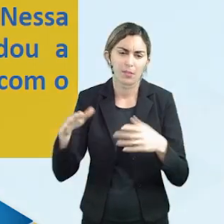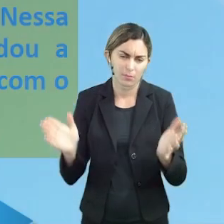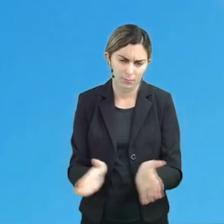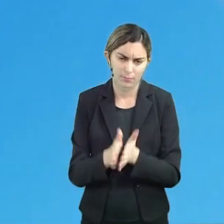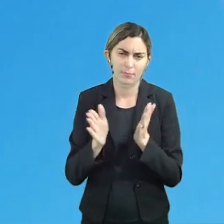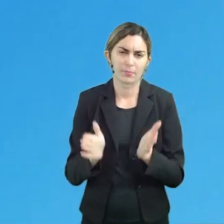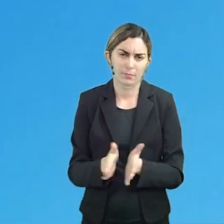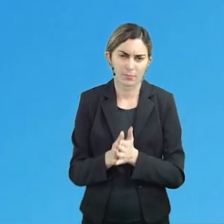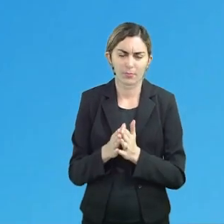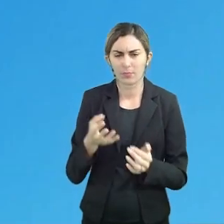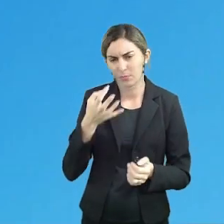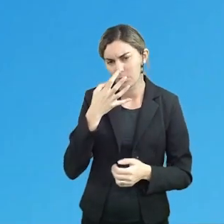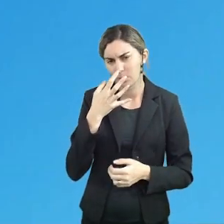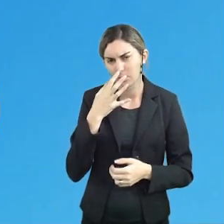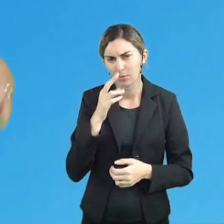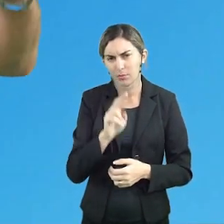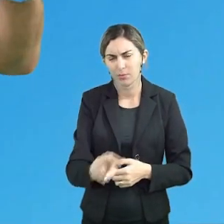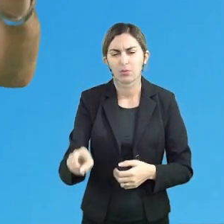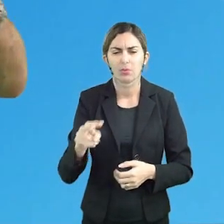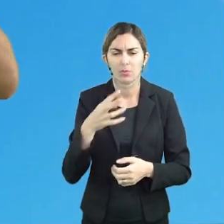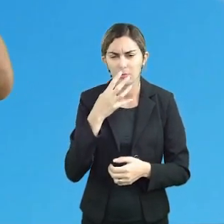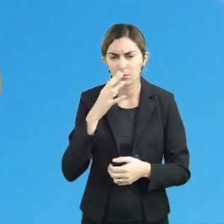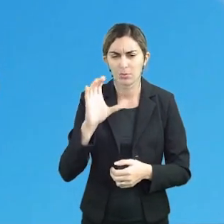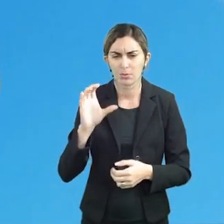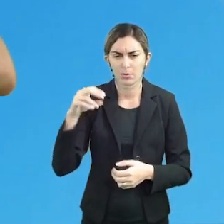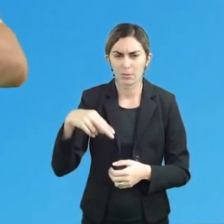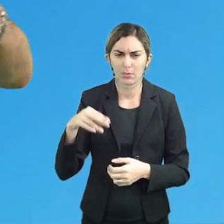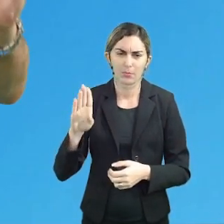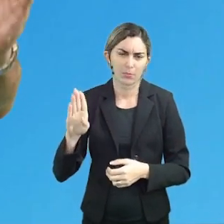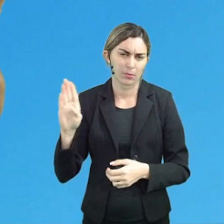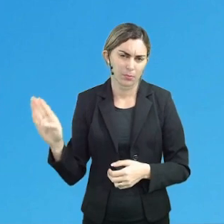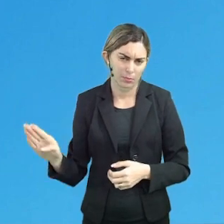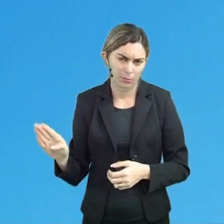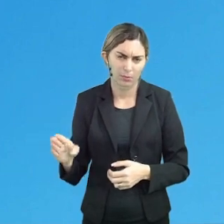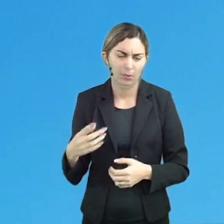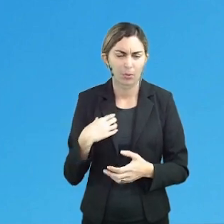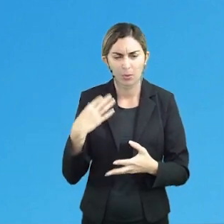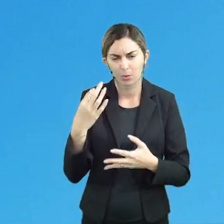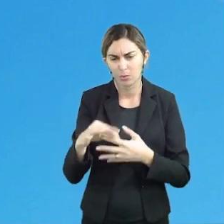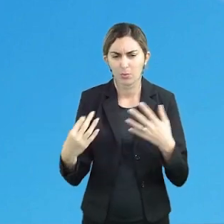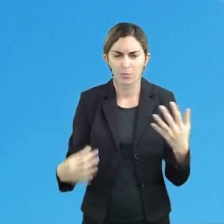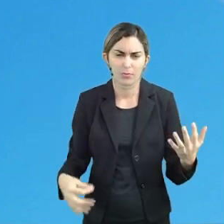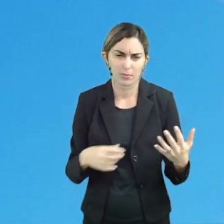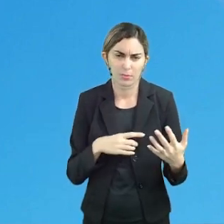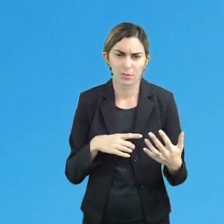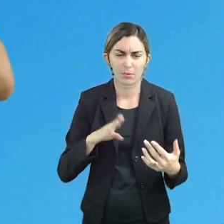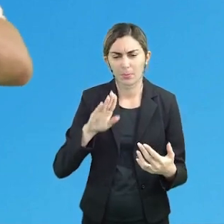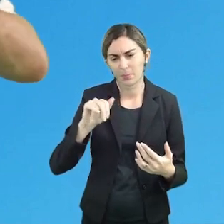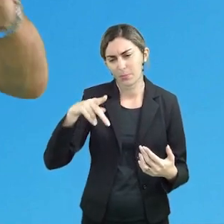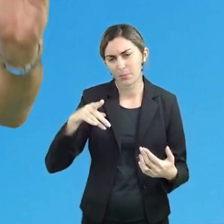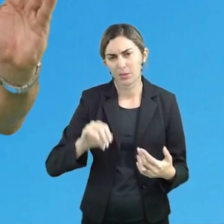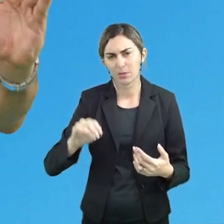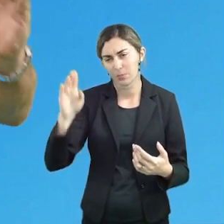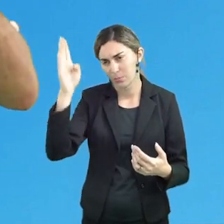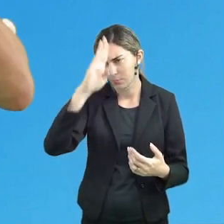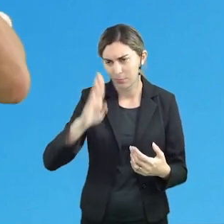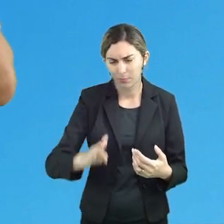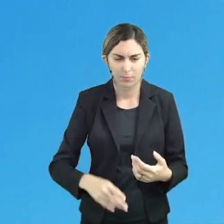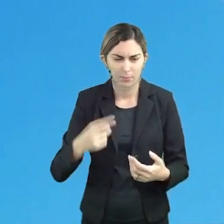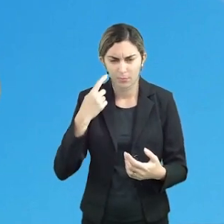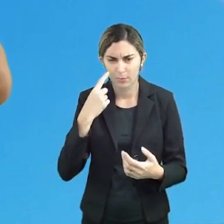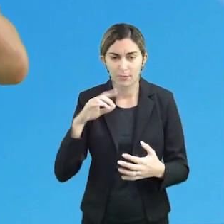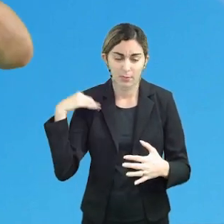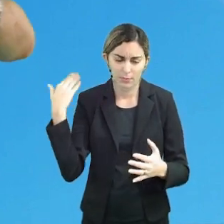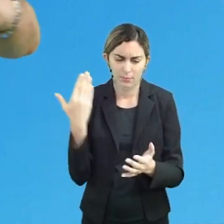necessitados. Olhando para mim agora, observe, CNBB, a Conferência Nacional dos Bispos do Brasil. Vocês viram que